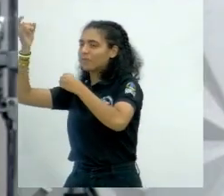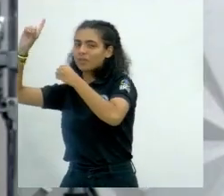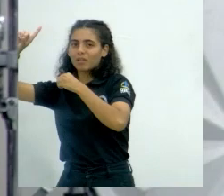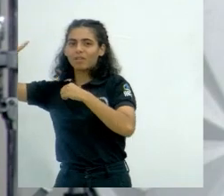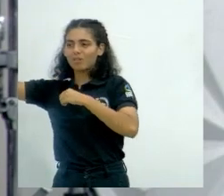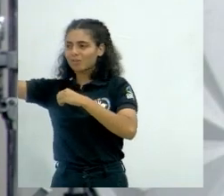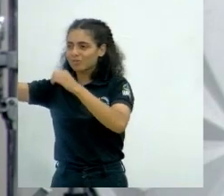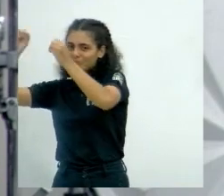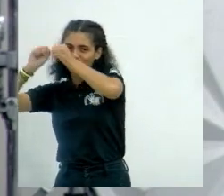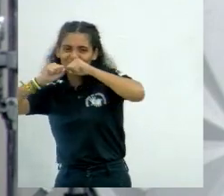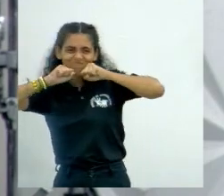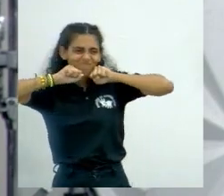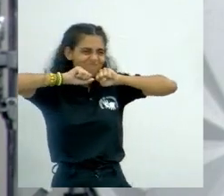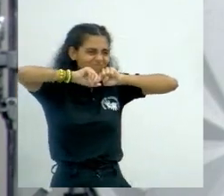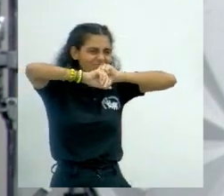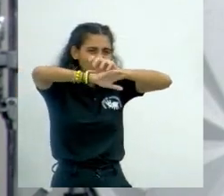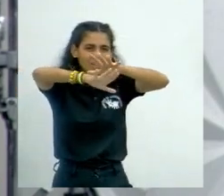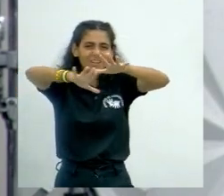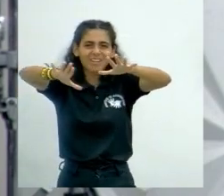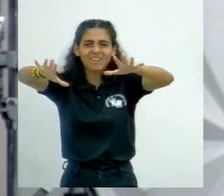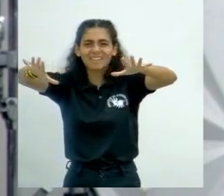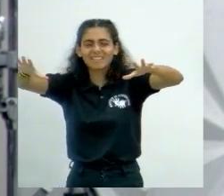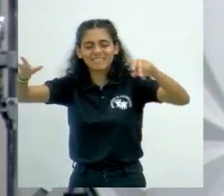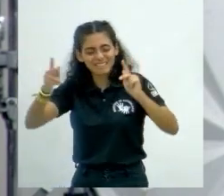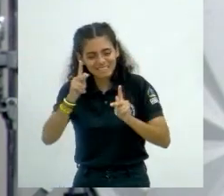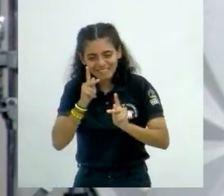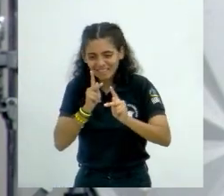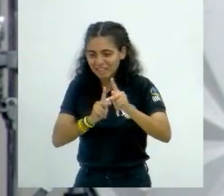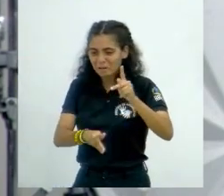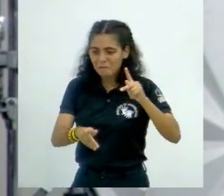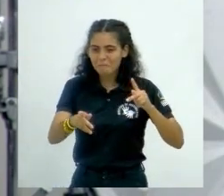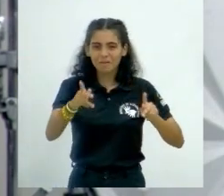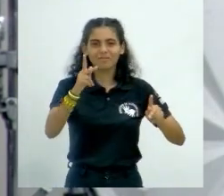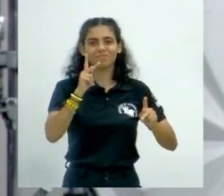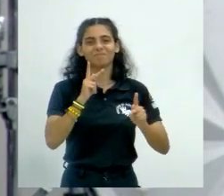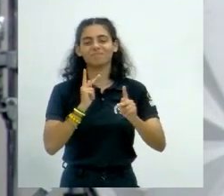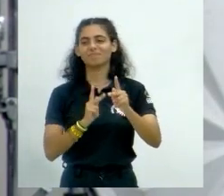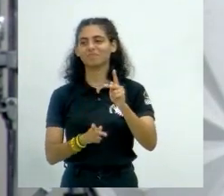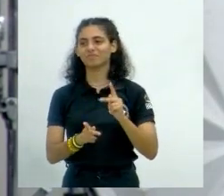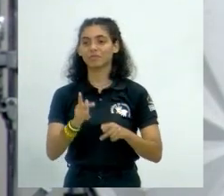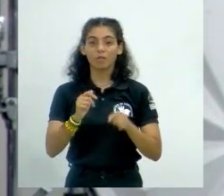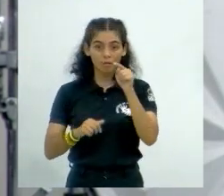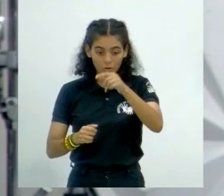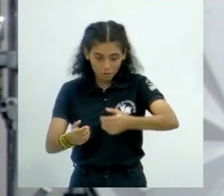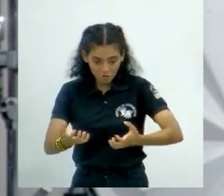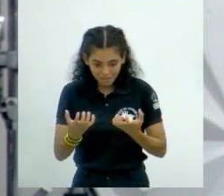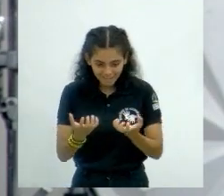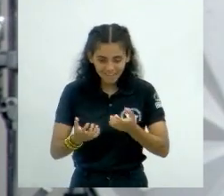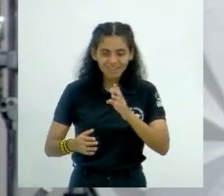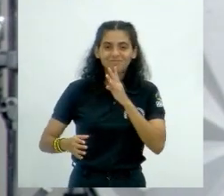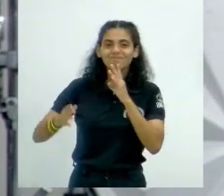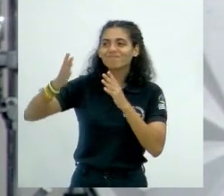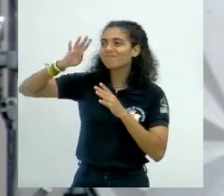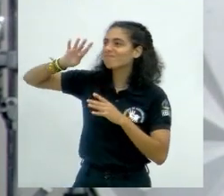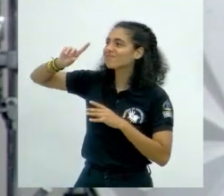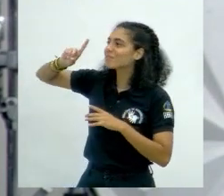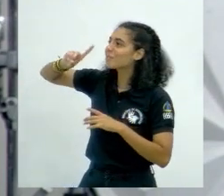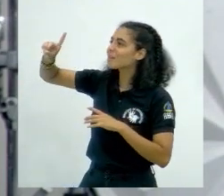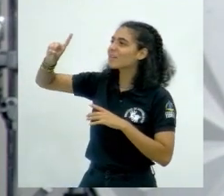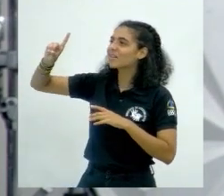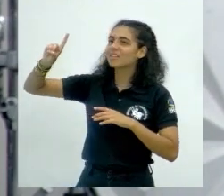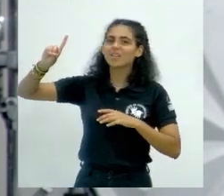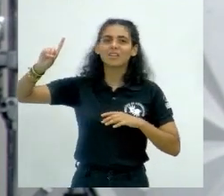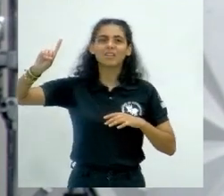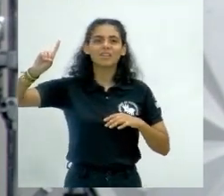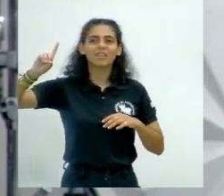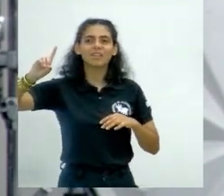vontade, e lhe será concedida. Se você quer essa sabedoria, que é formada pelo discernimento, pela